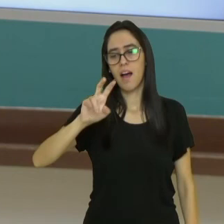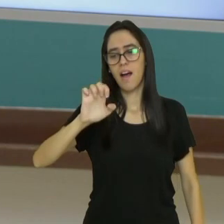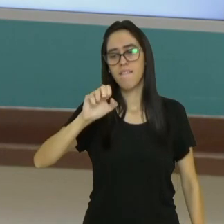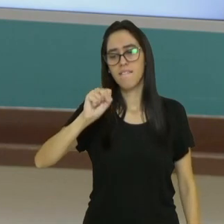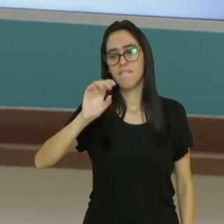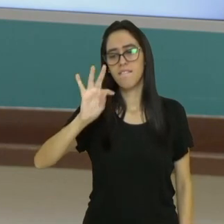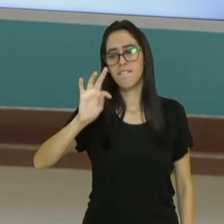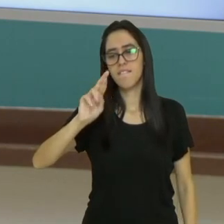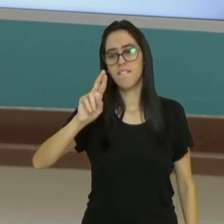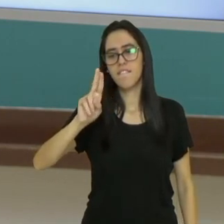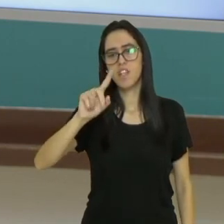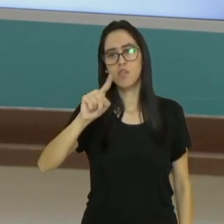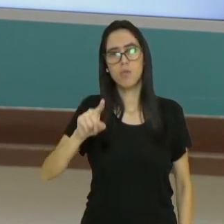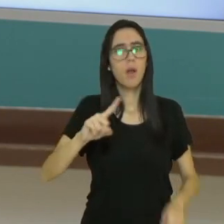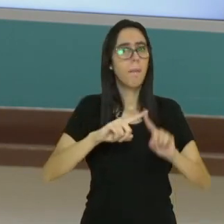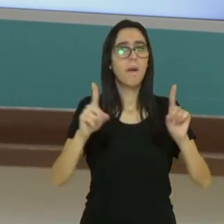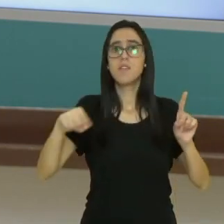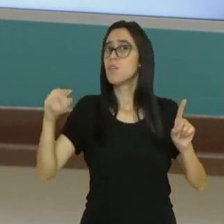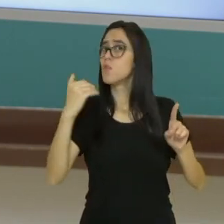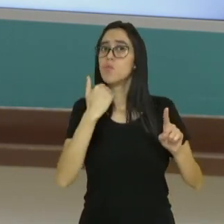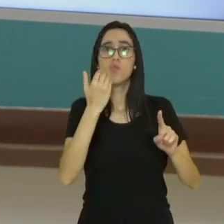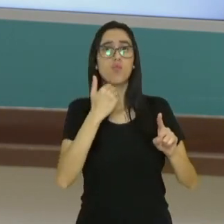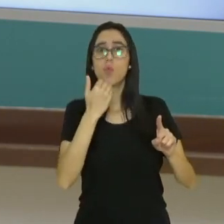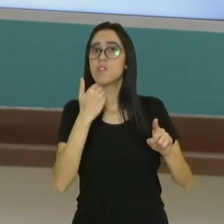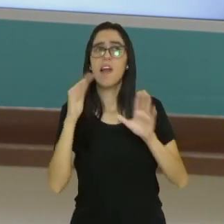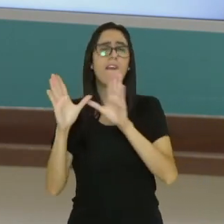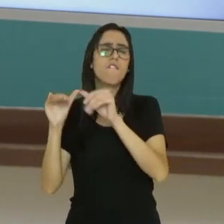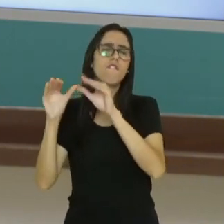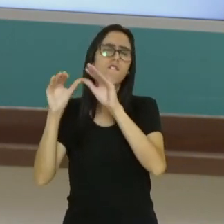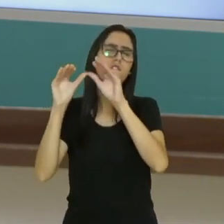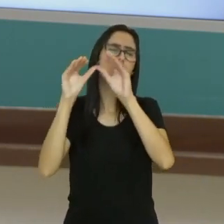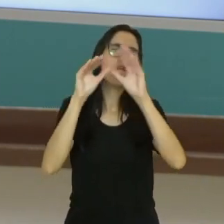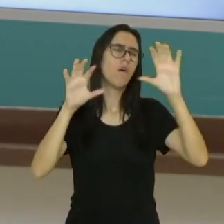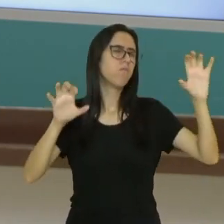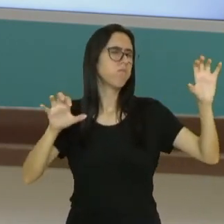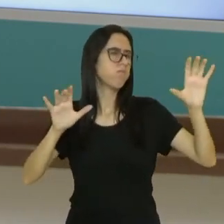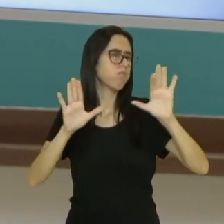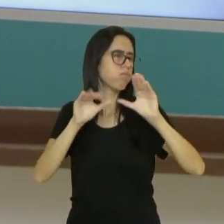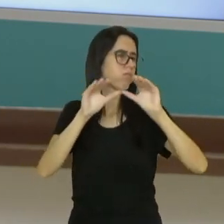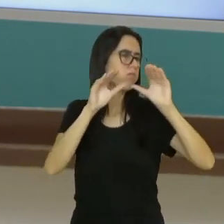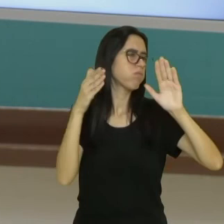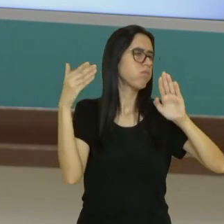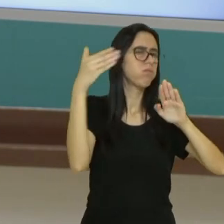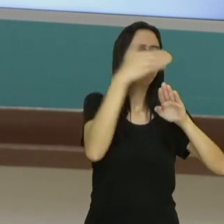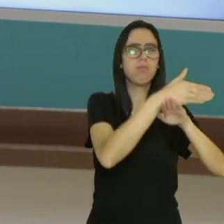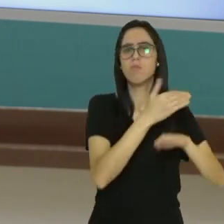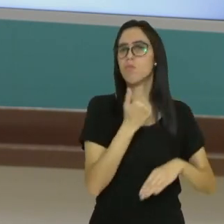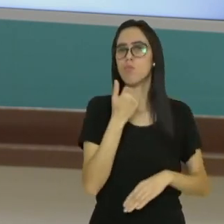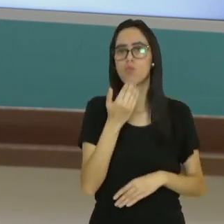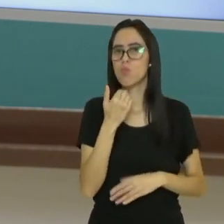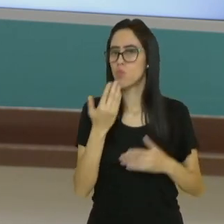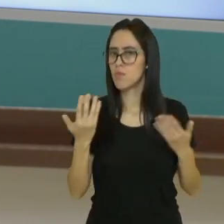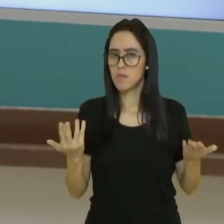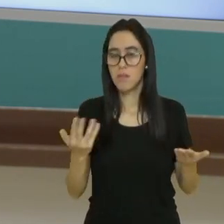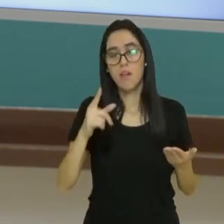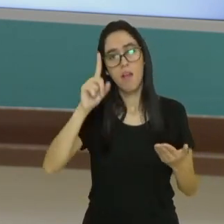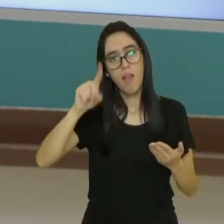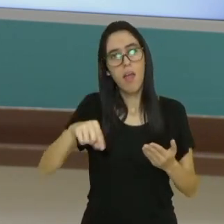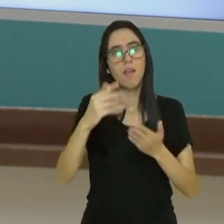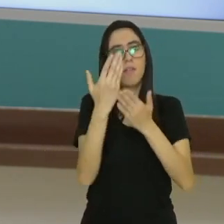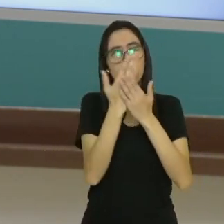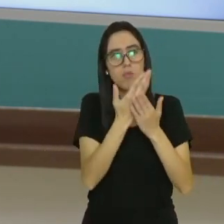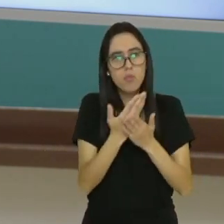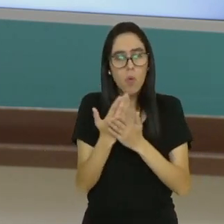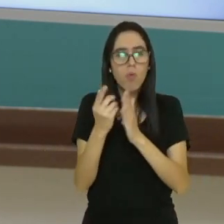fariam voos longos, né? Cruzando oceanos ali para ir para o outro continente. Então são esses estudos